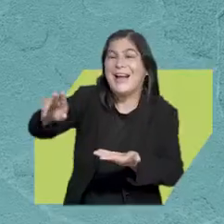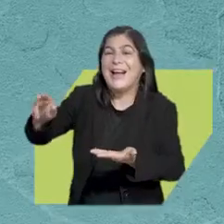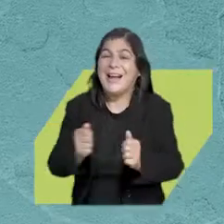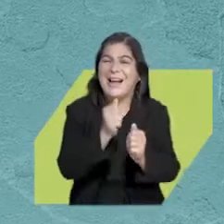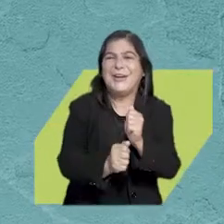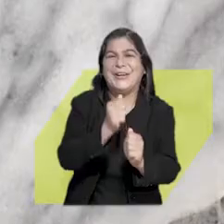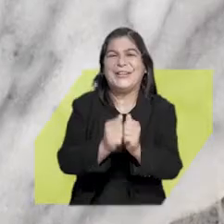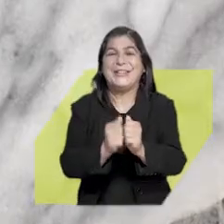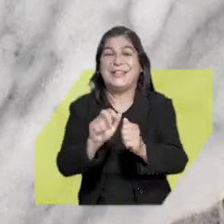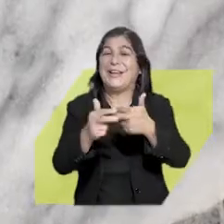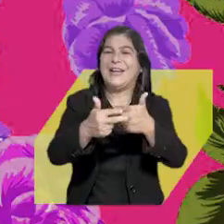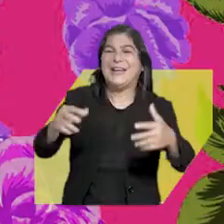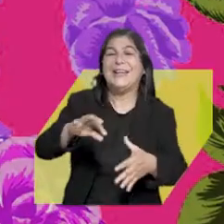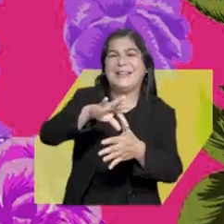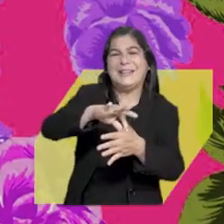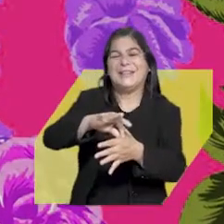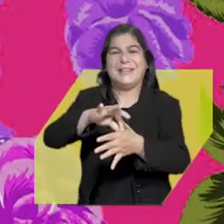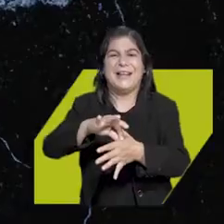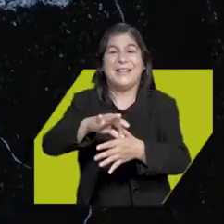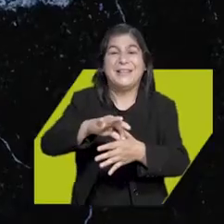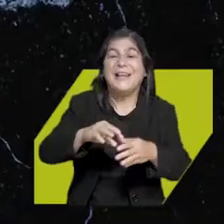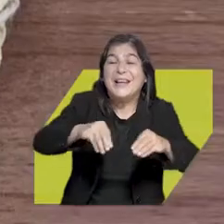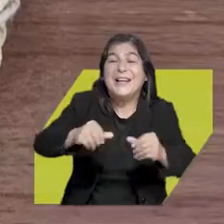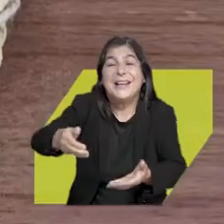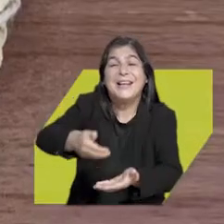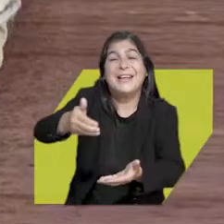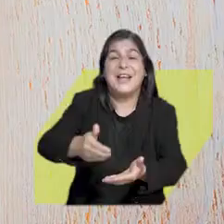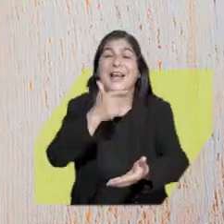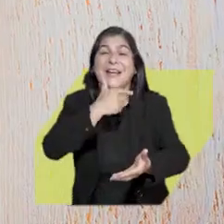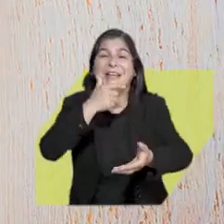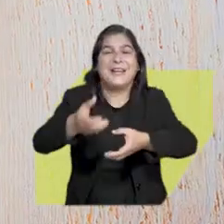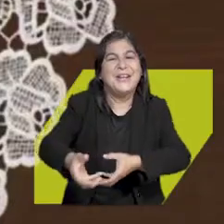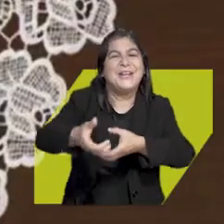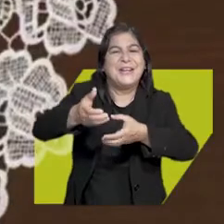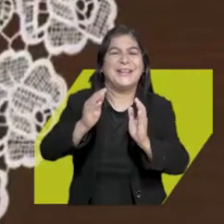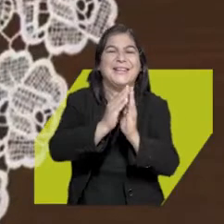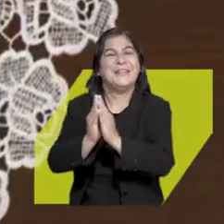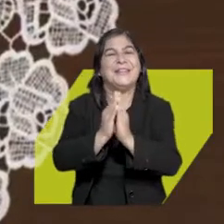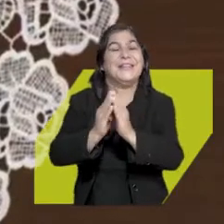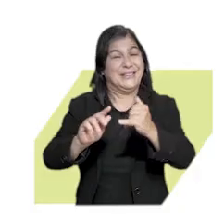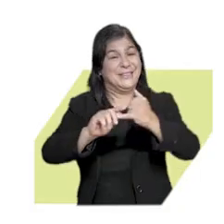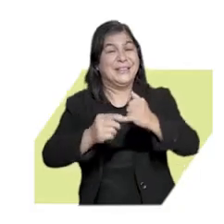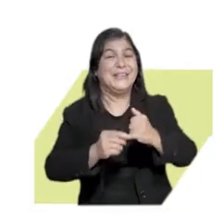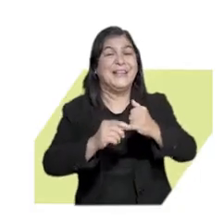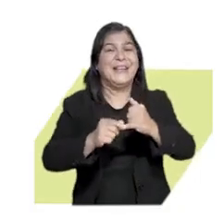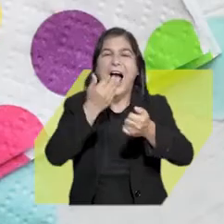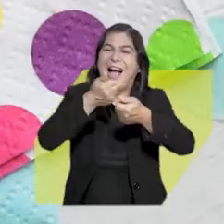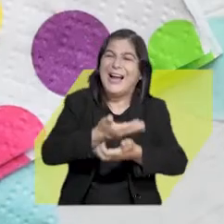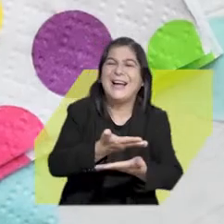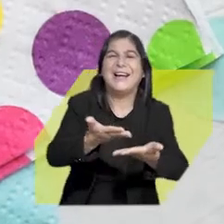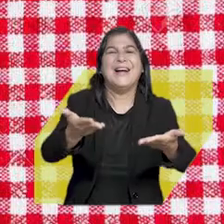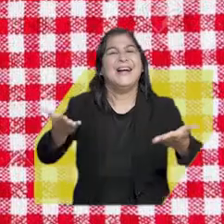Arroz e salada e carne, pirão e queijo e inhame, tapioca e feijão. Um brinde,